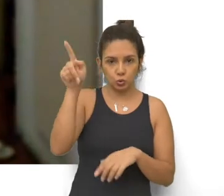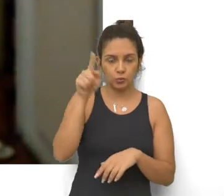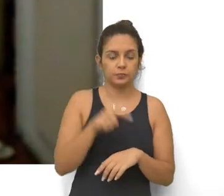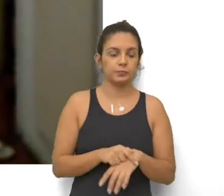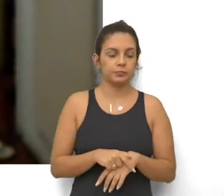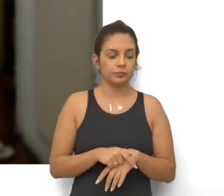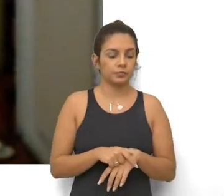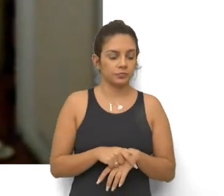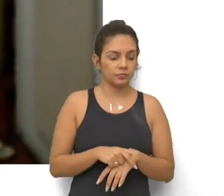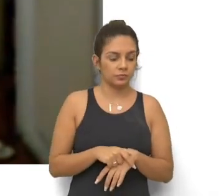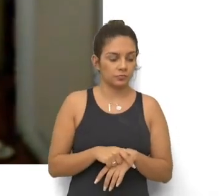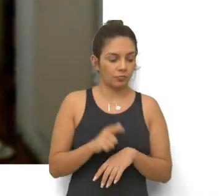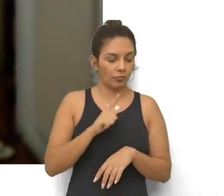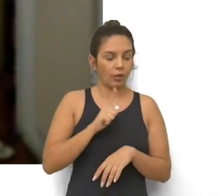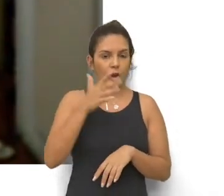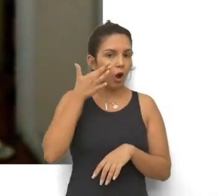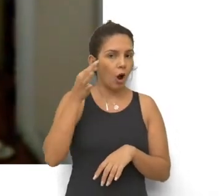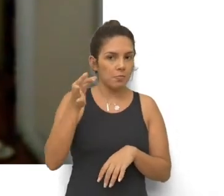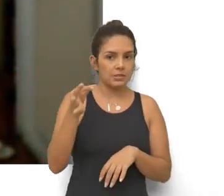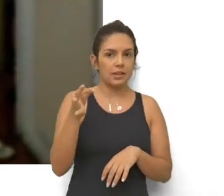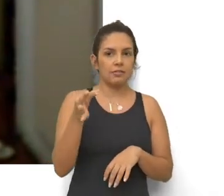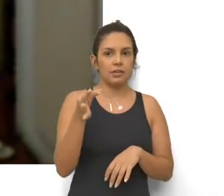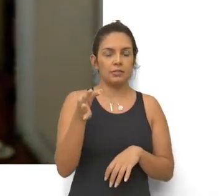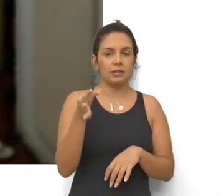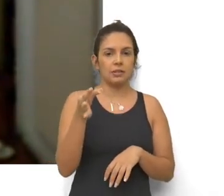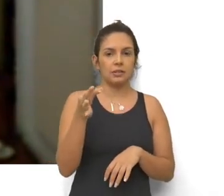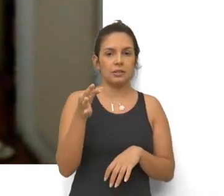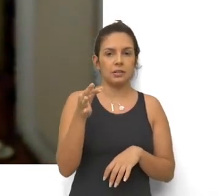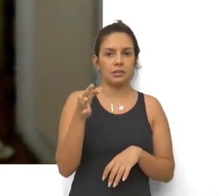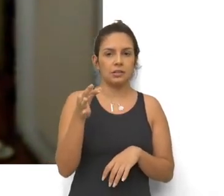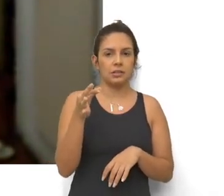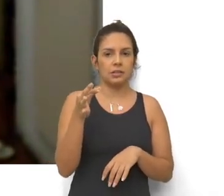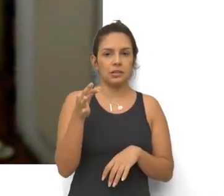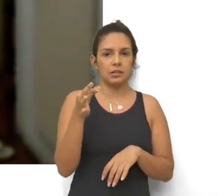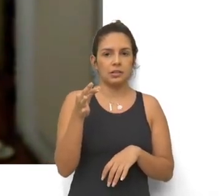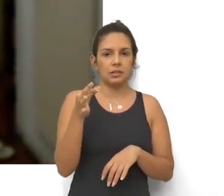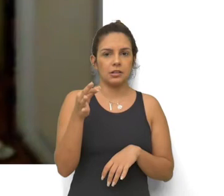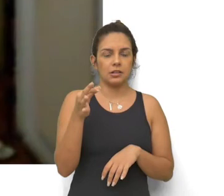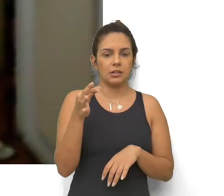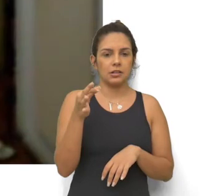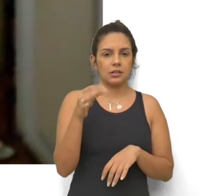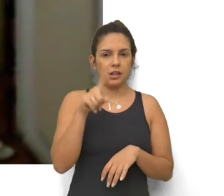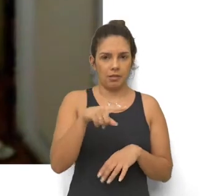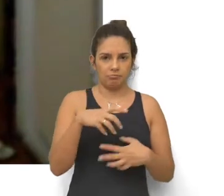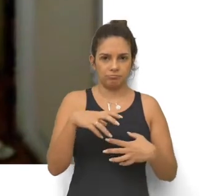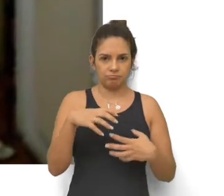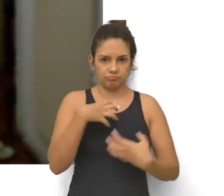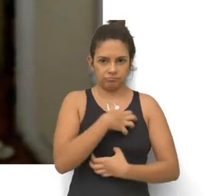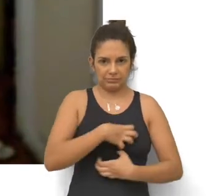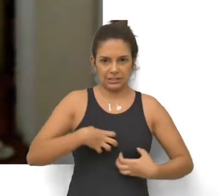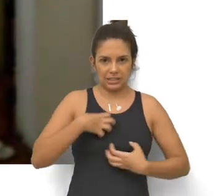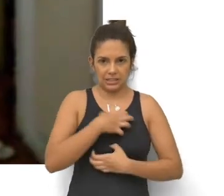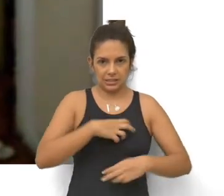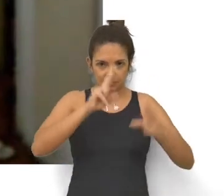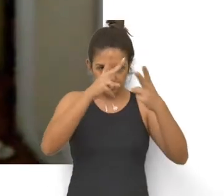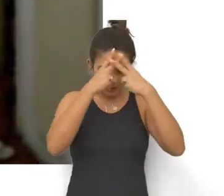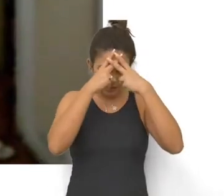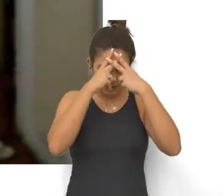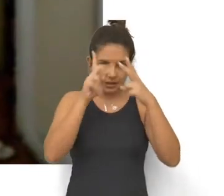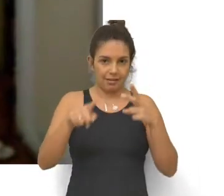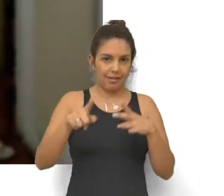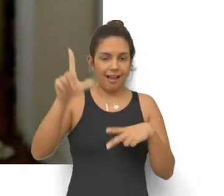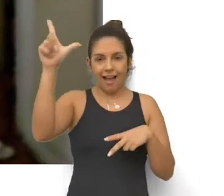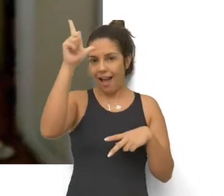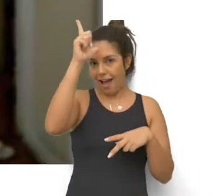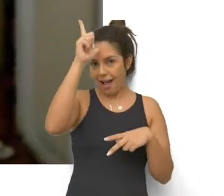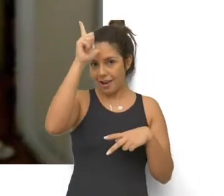uma bela observação sobre o ressentimento numa classe média baixa na